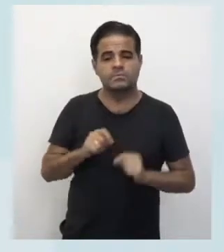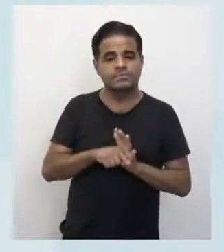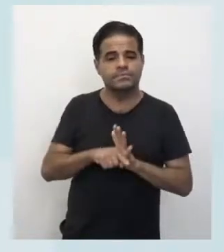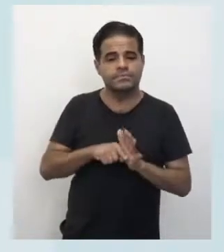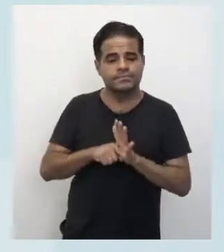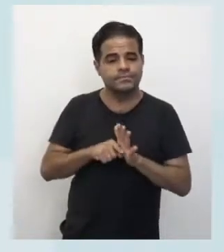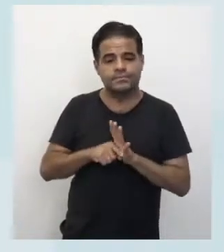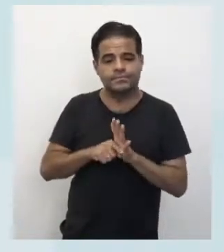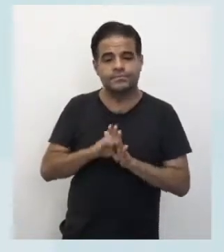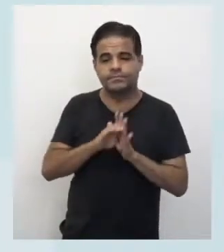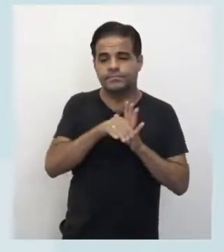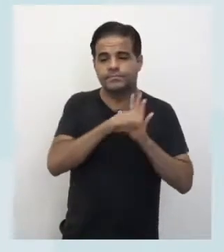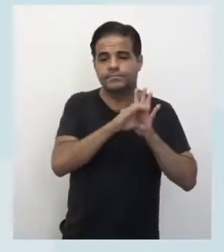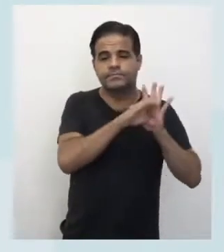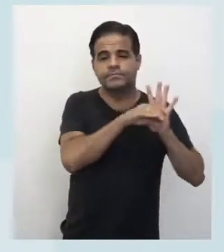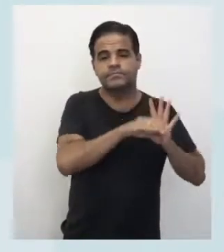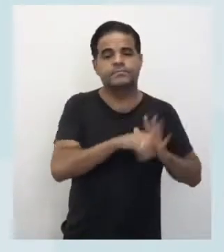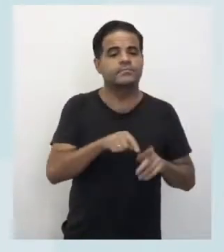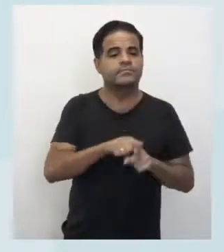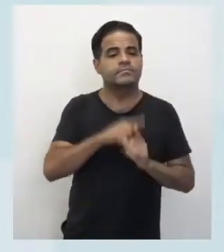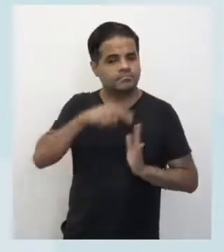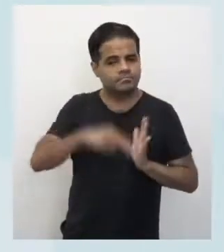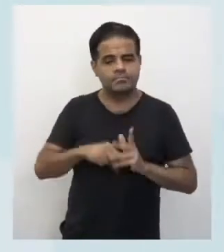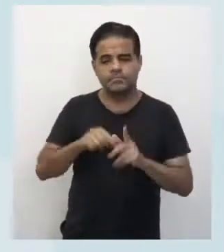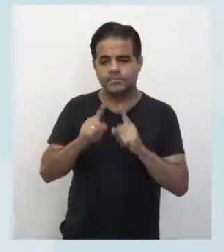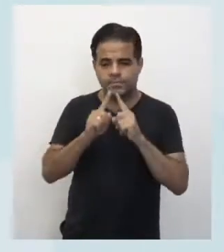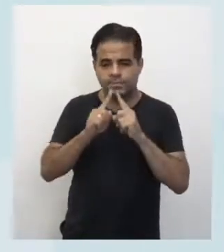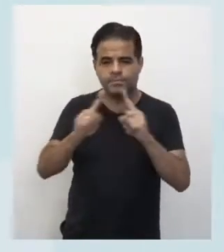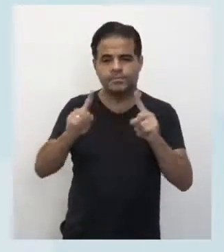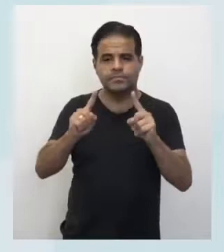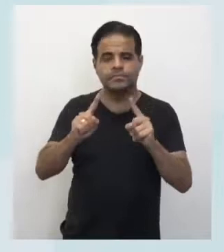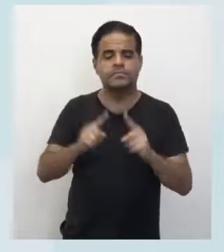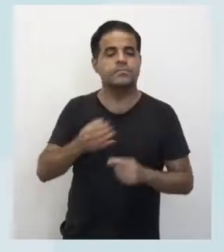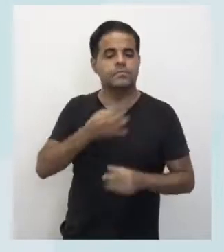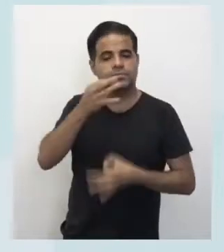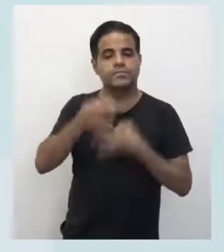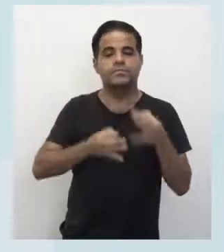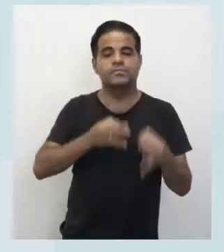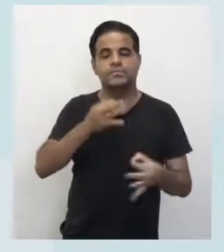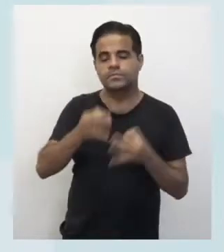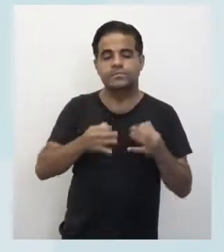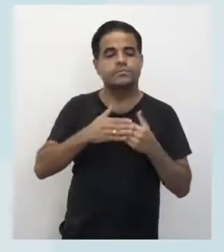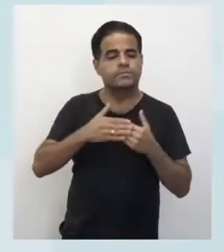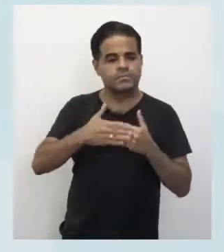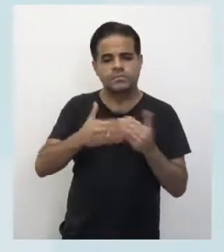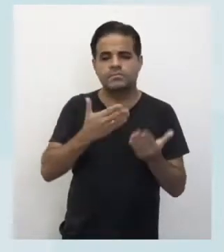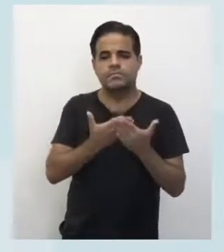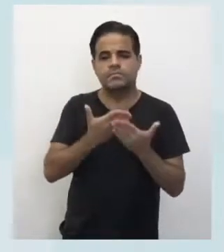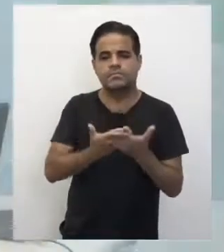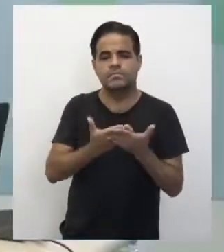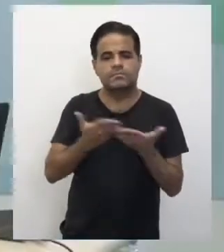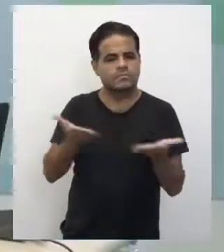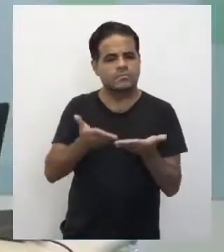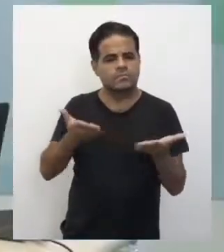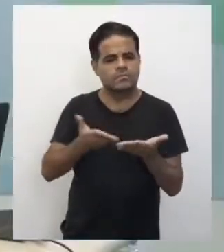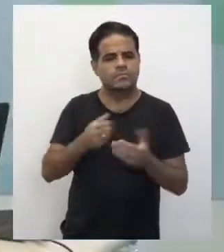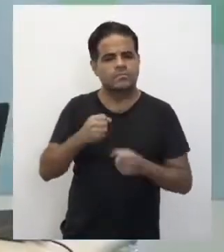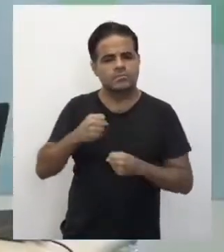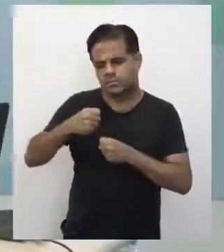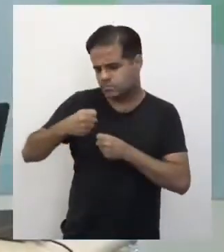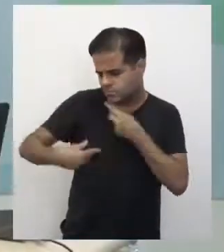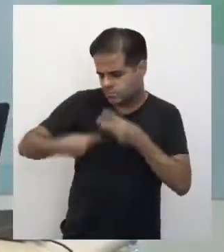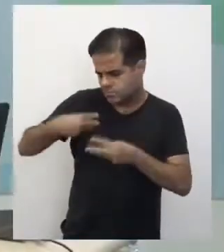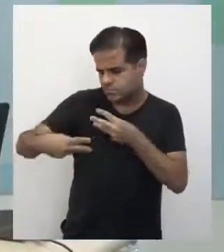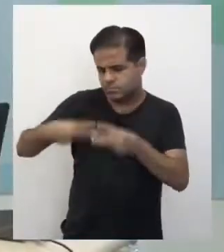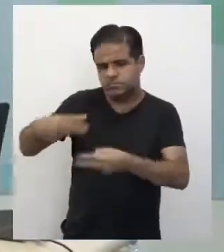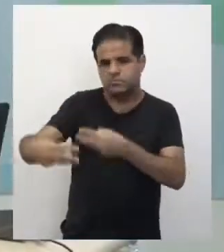pesquisa conceitual e leitura crítica e as sugestões dessa aula de hoje, que, claro, vai ser ministrada pelo